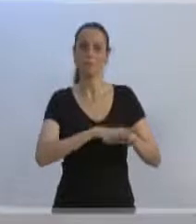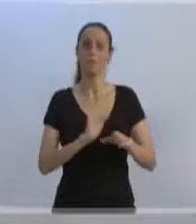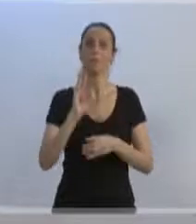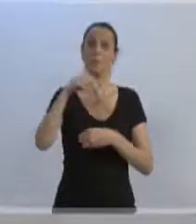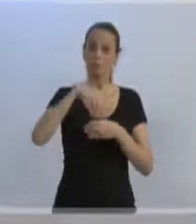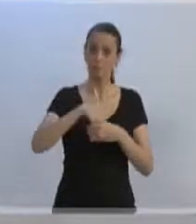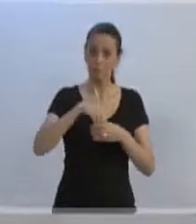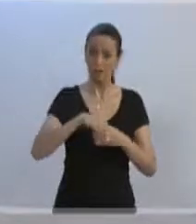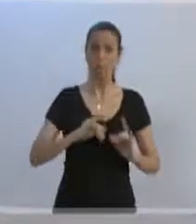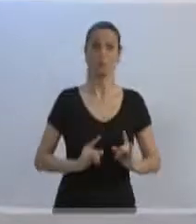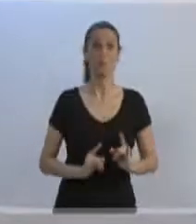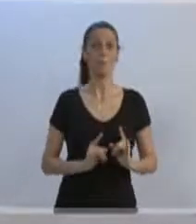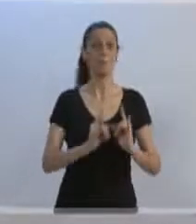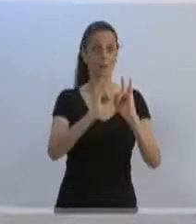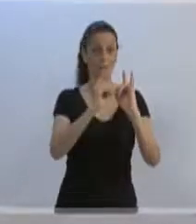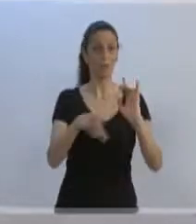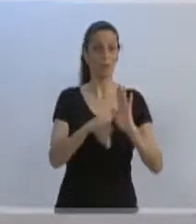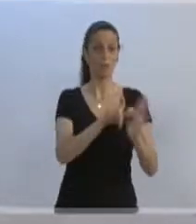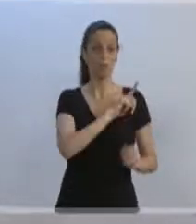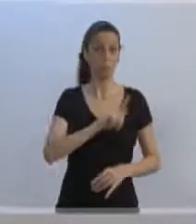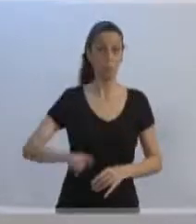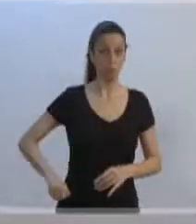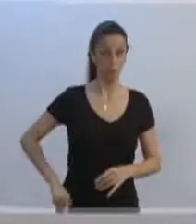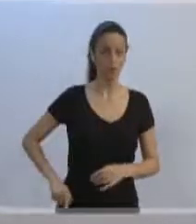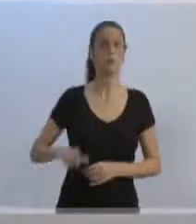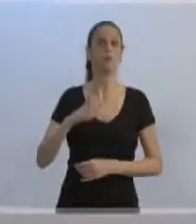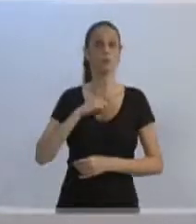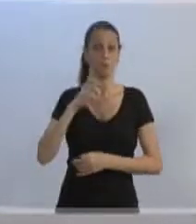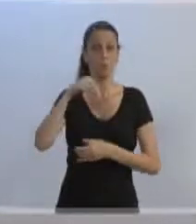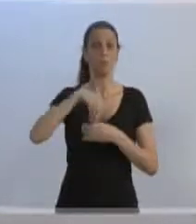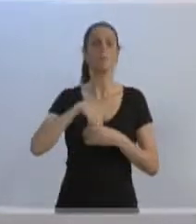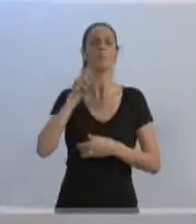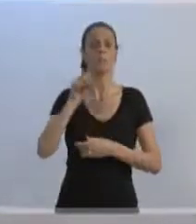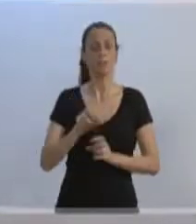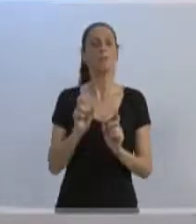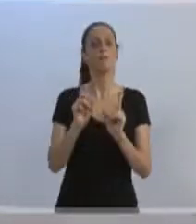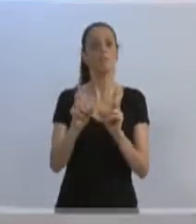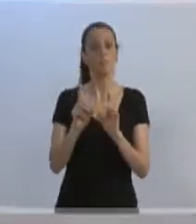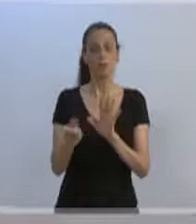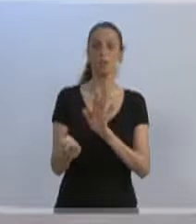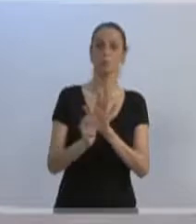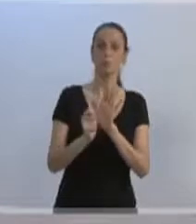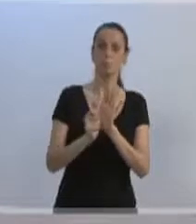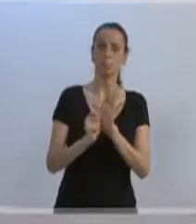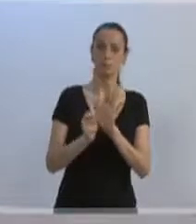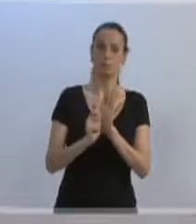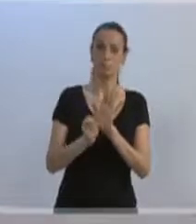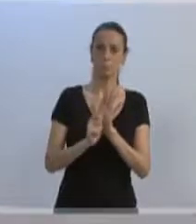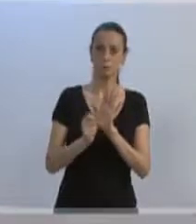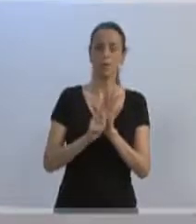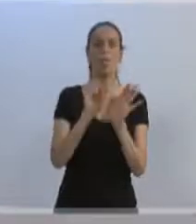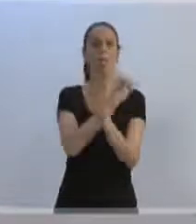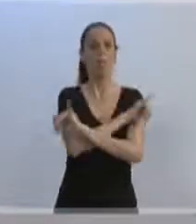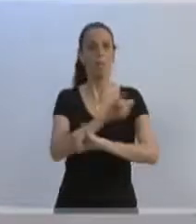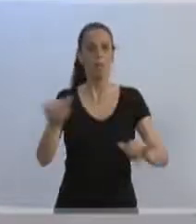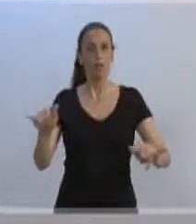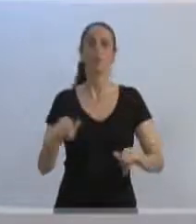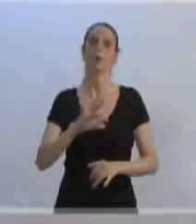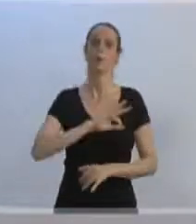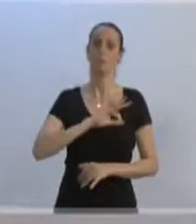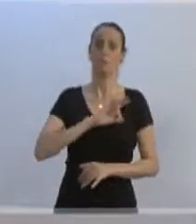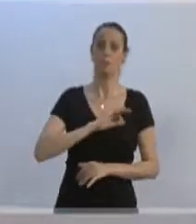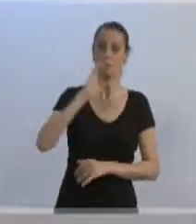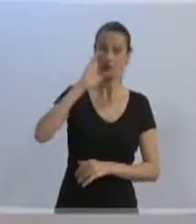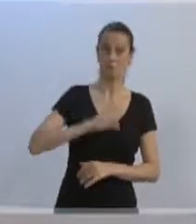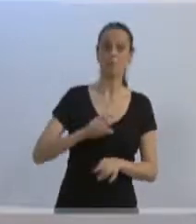minha casa minha vida certo estava tendo assim tráfico de droga e passou isso para a polícia civil para o p2